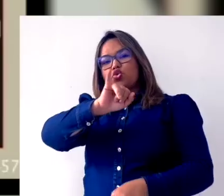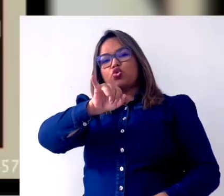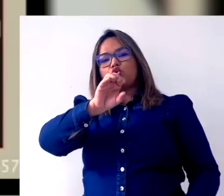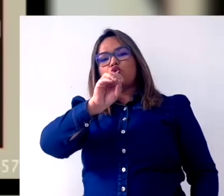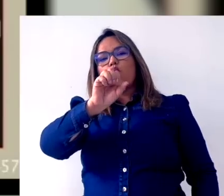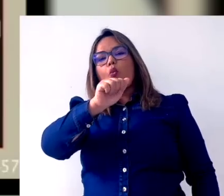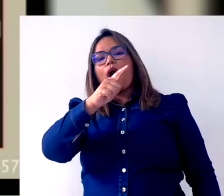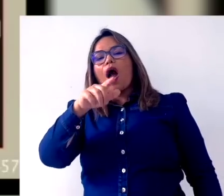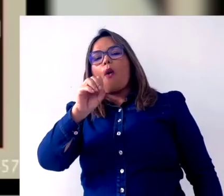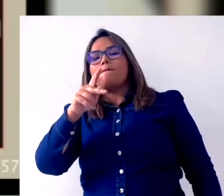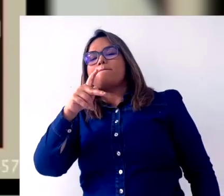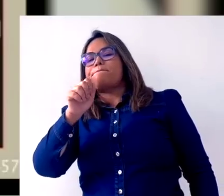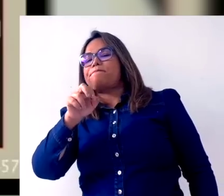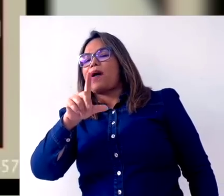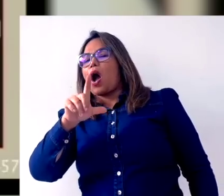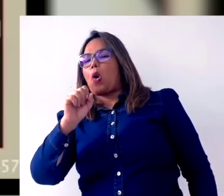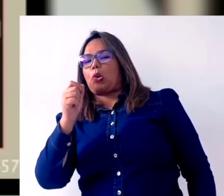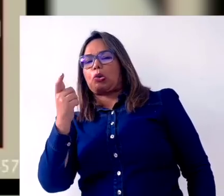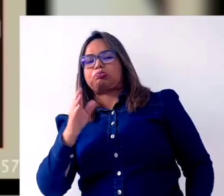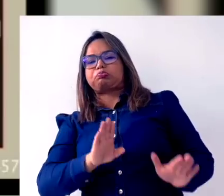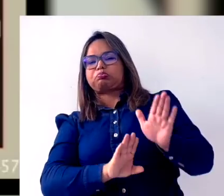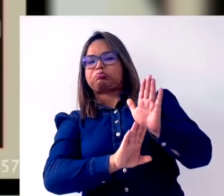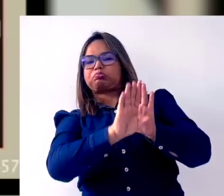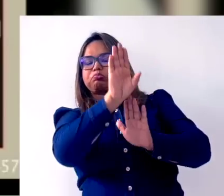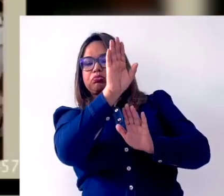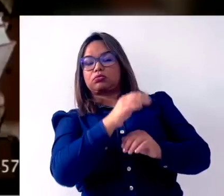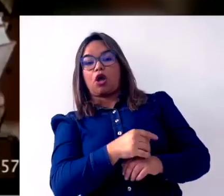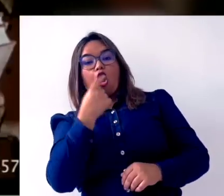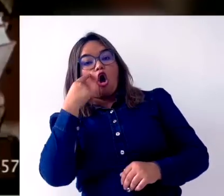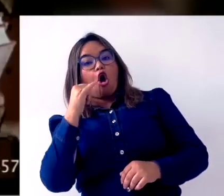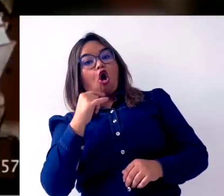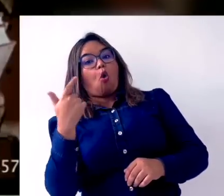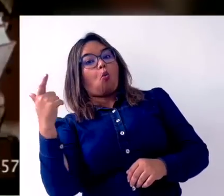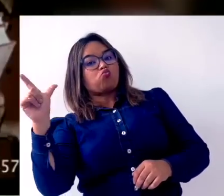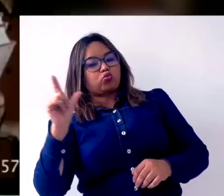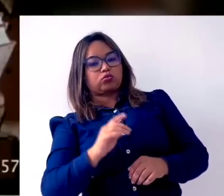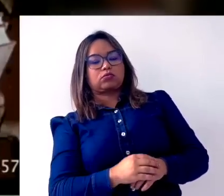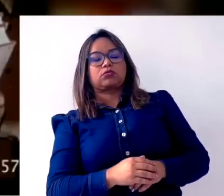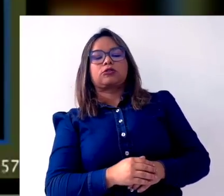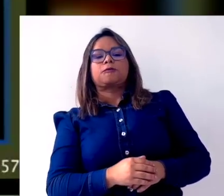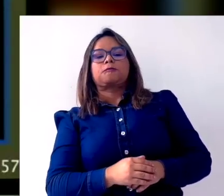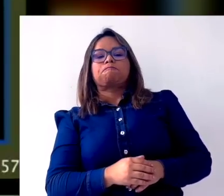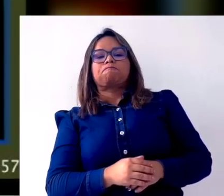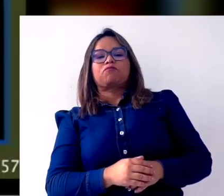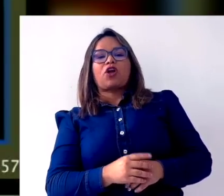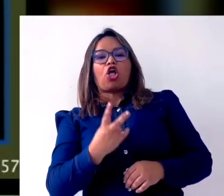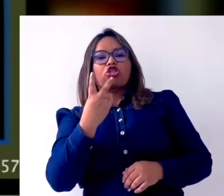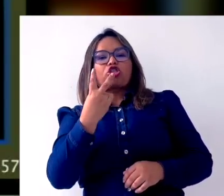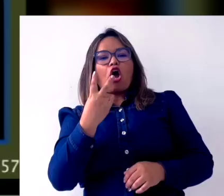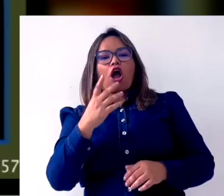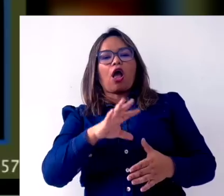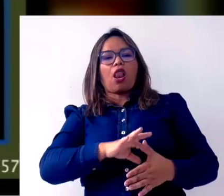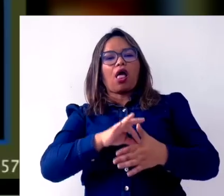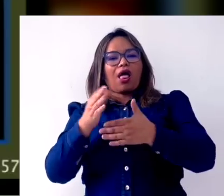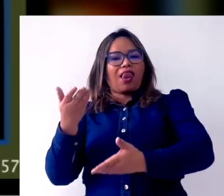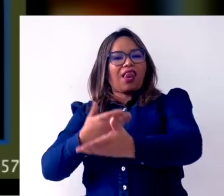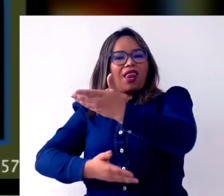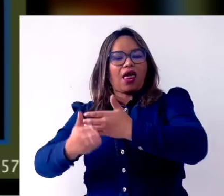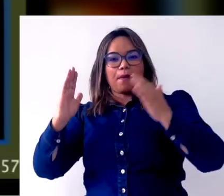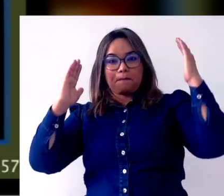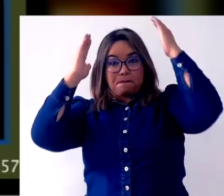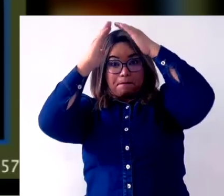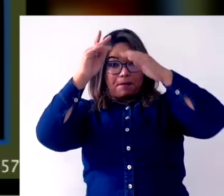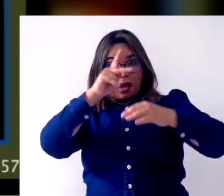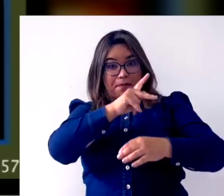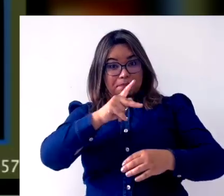outro sinal. Nós temos Gorbachev e o papado juntos, trocando presentes. A festa já tinha